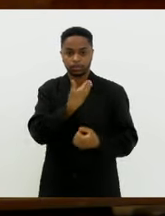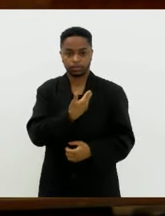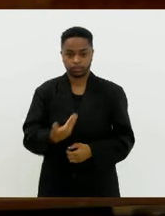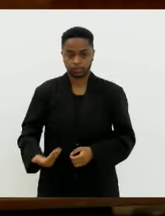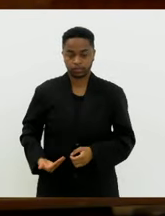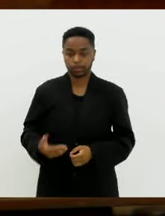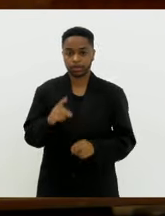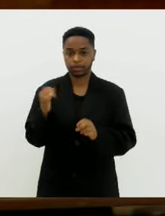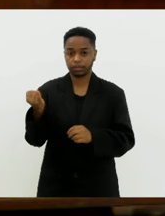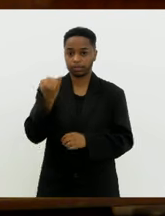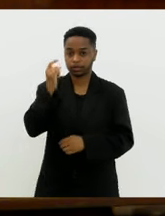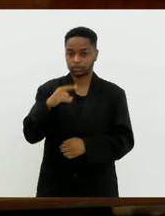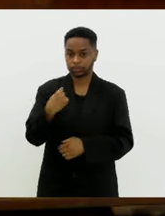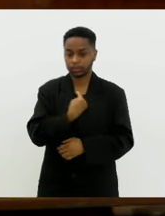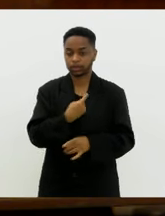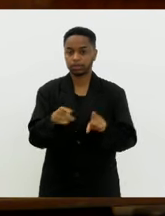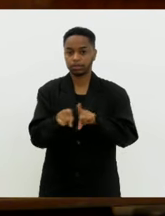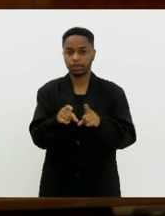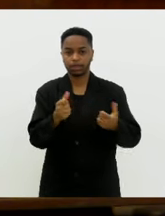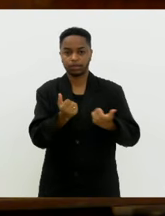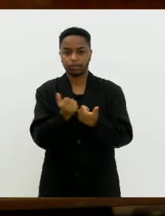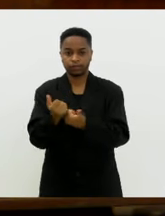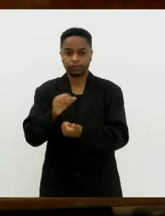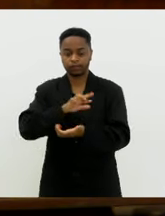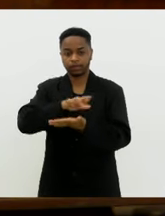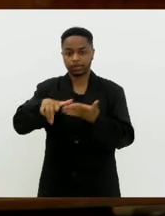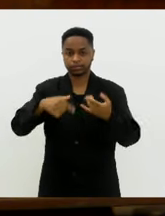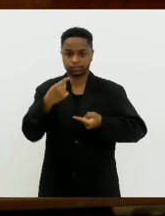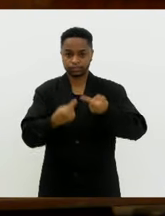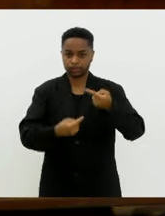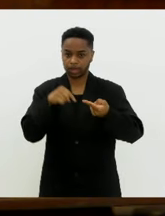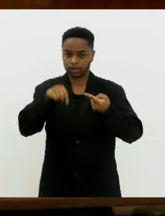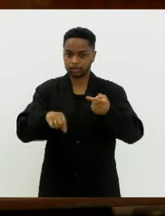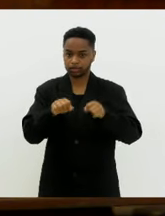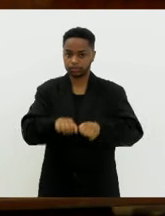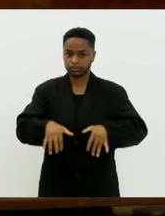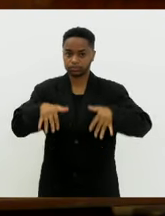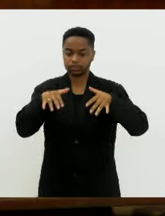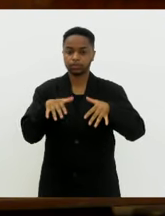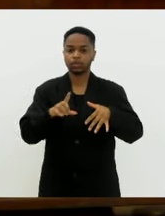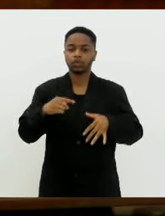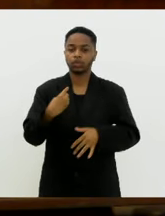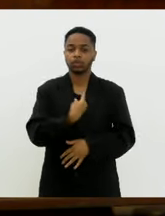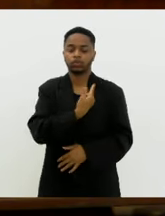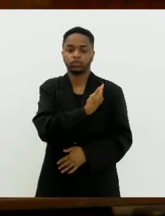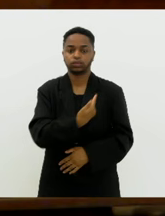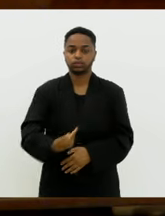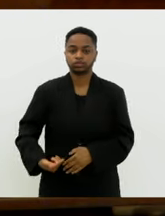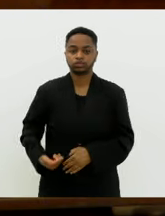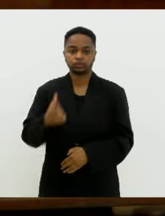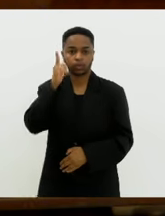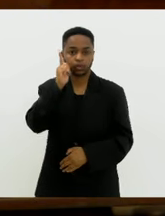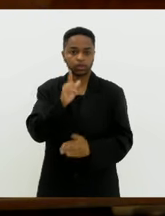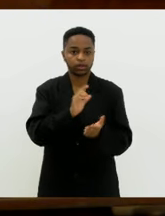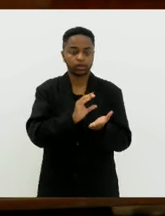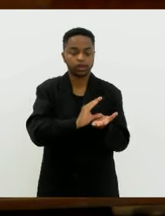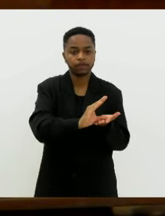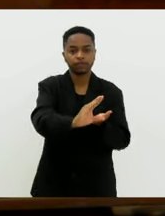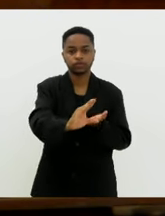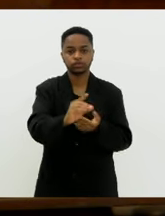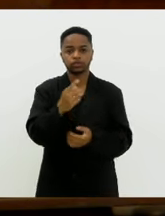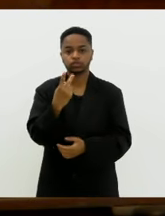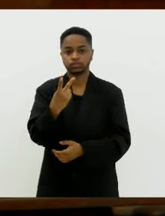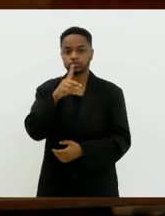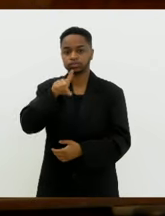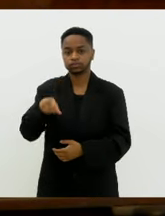que ampara muitos debates no plenário dessa Casa, nosso governo garantiu investimento de R$ 2,5